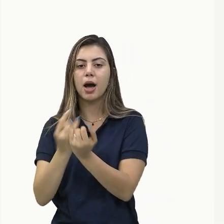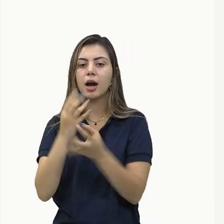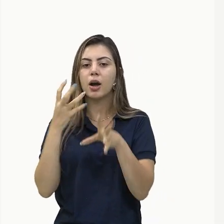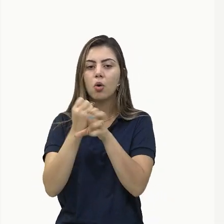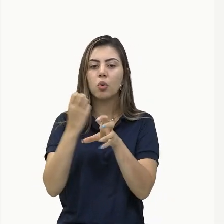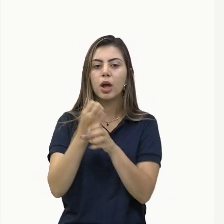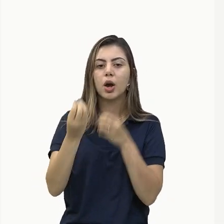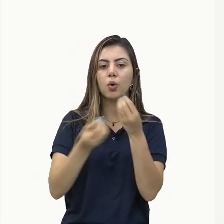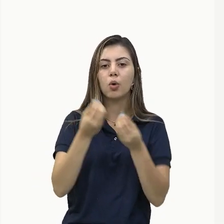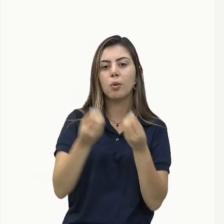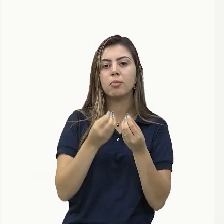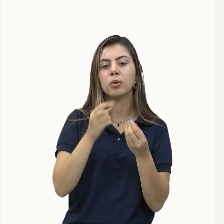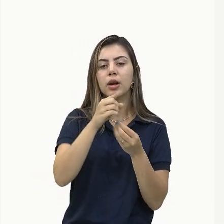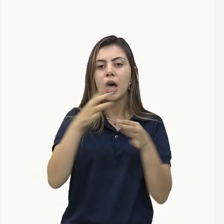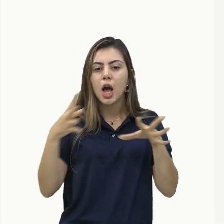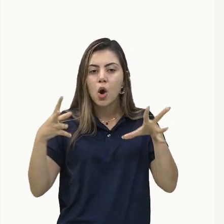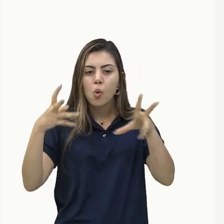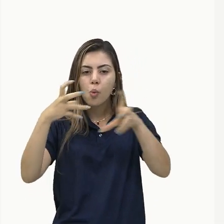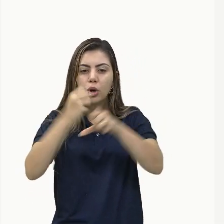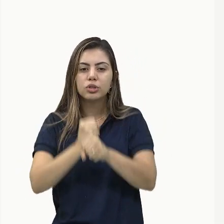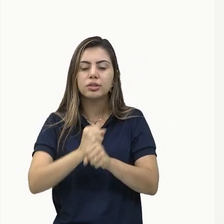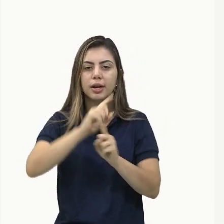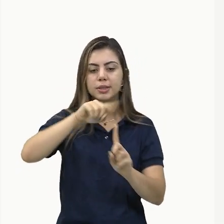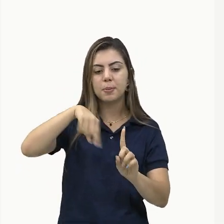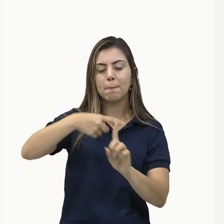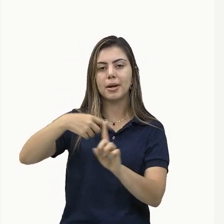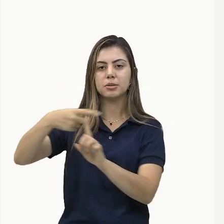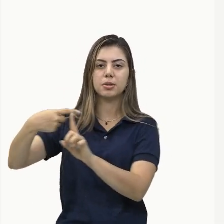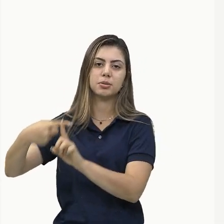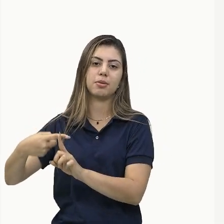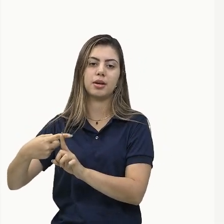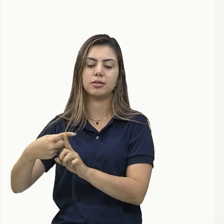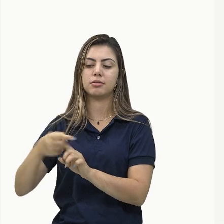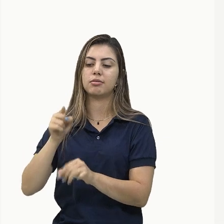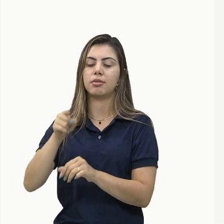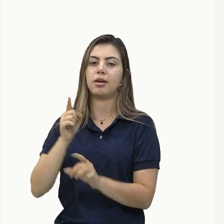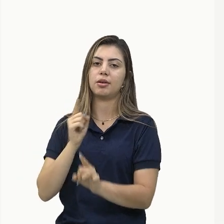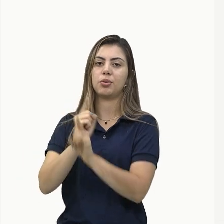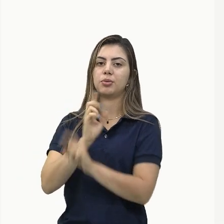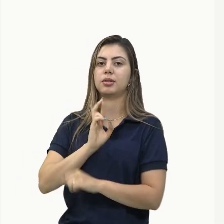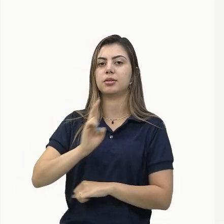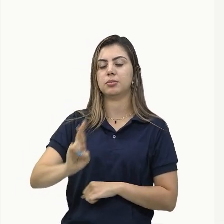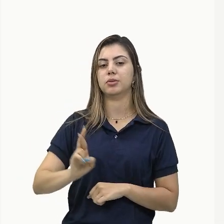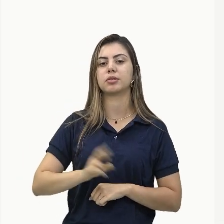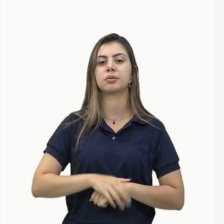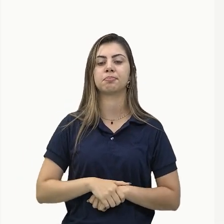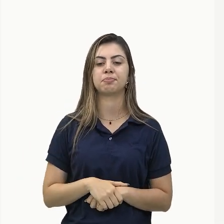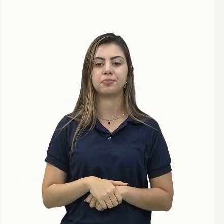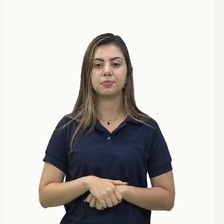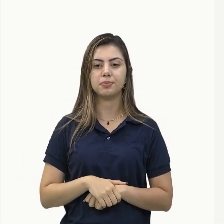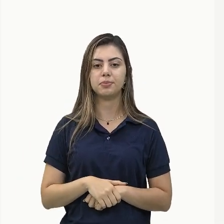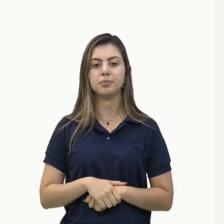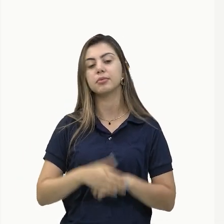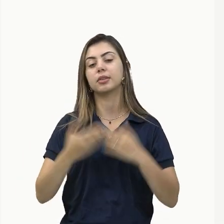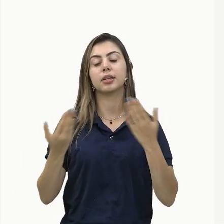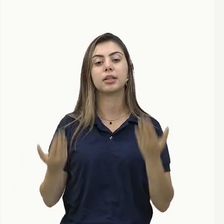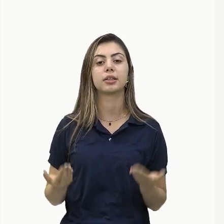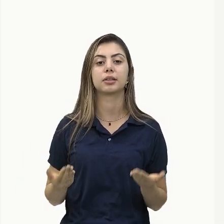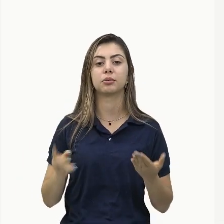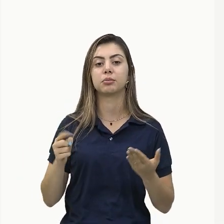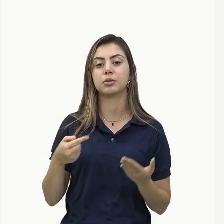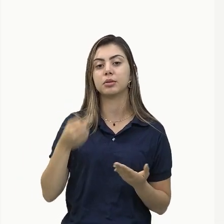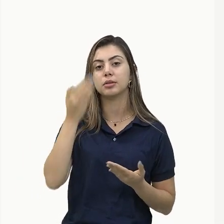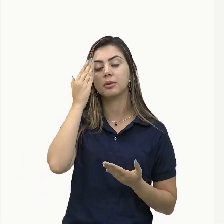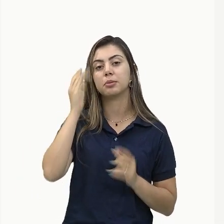nos resistores associados. Tá legal, pessoal? Olha só. Então, a diferença de